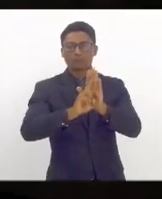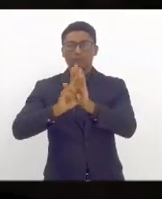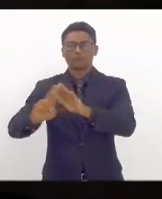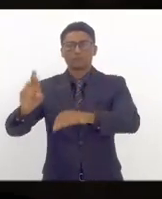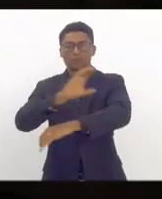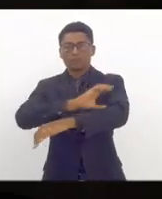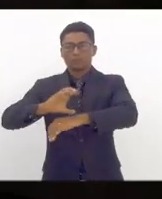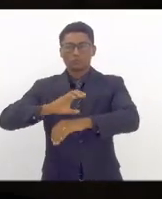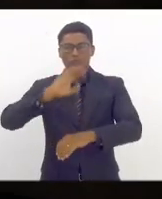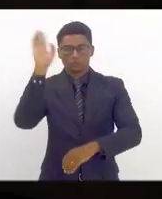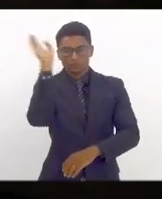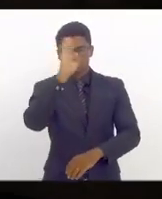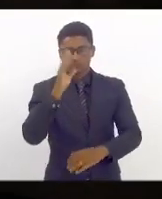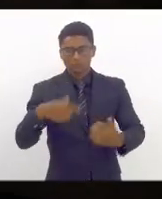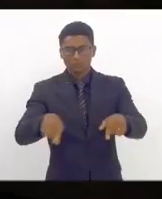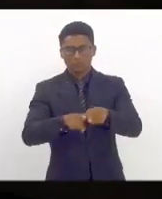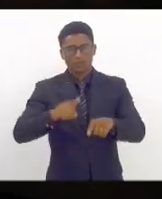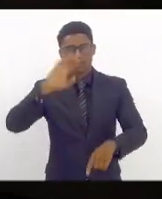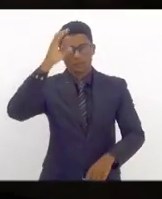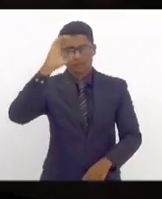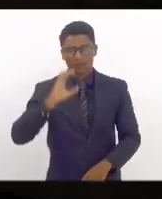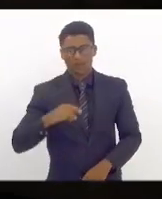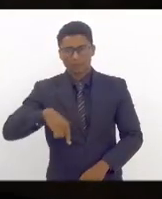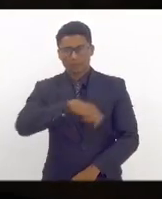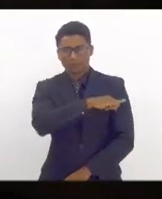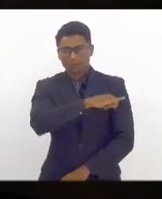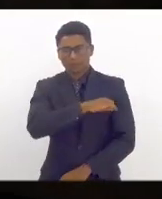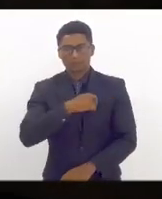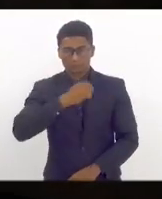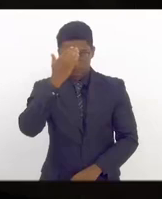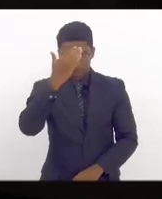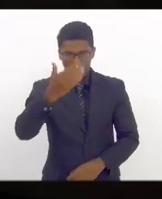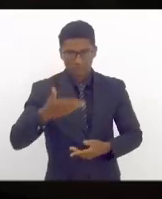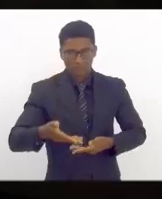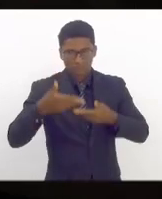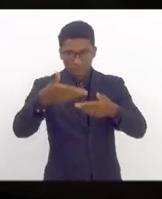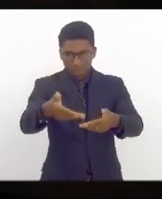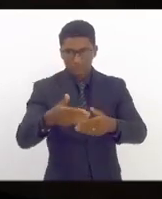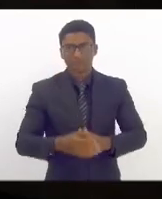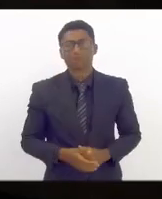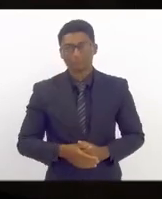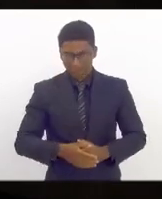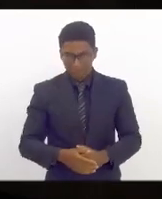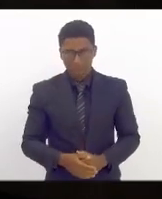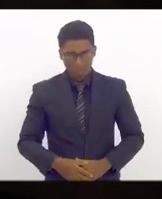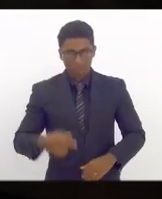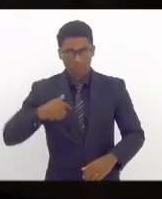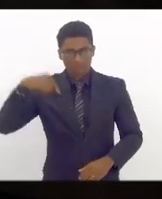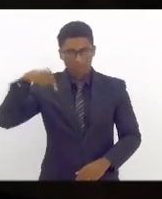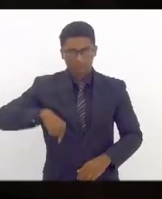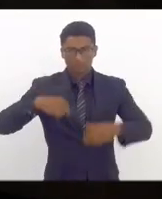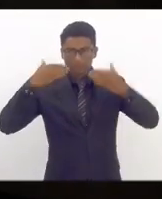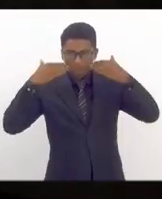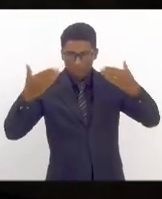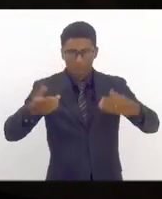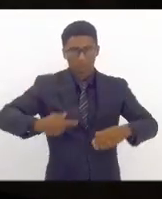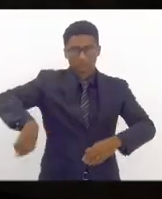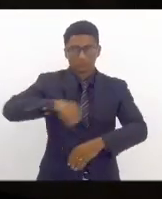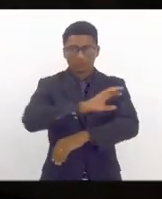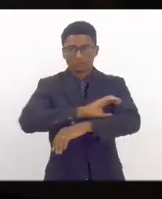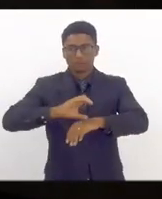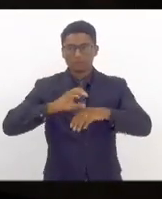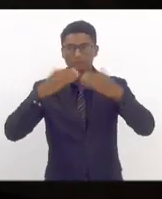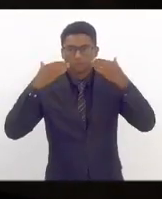cultura brasileira dentro da cultura carioca agradecer pelo espaço e pela oportunidade de estar mostrando aqui um pouco da nossa cultura